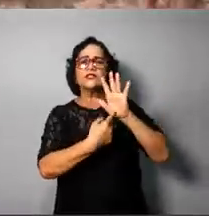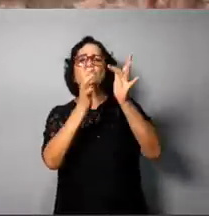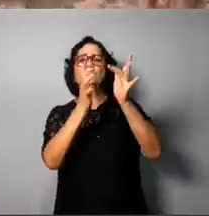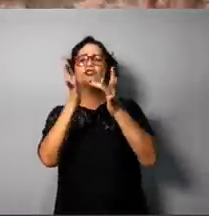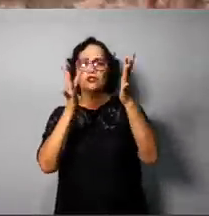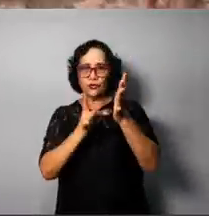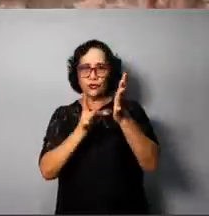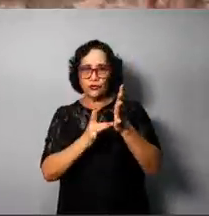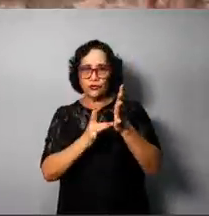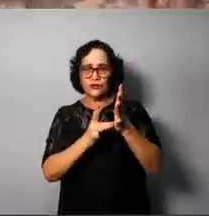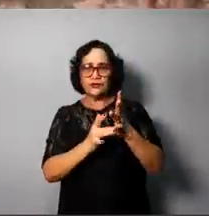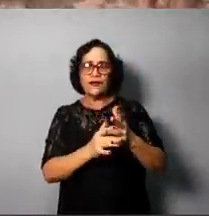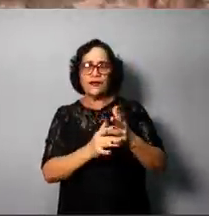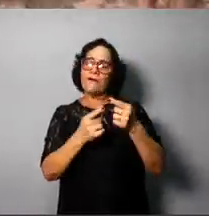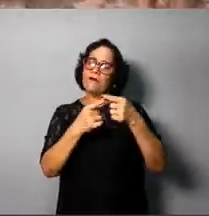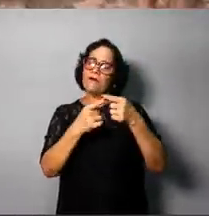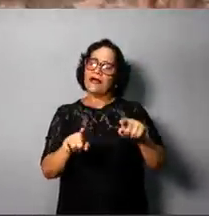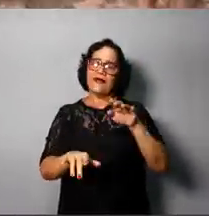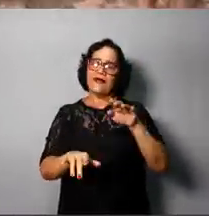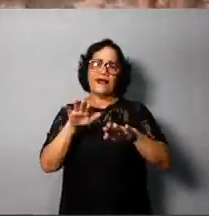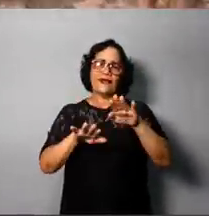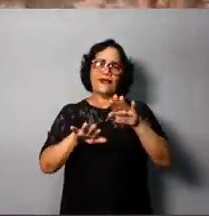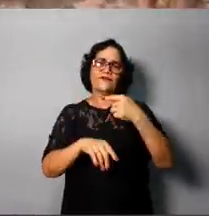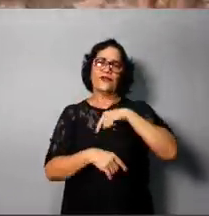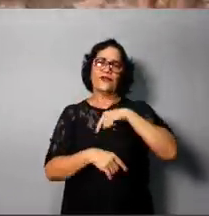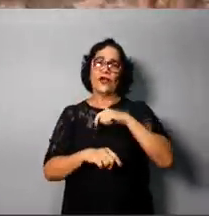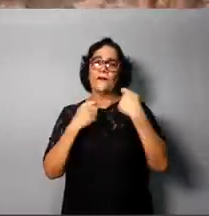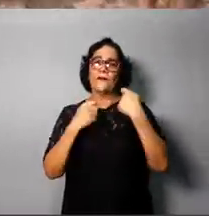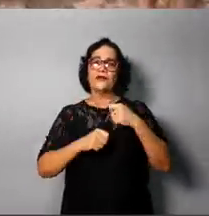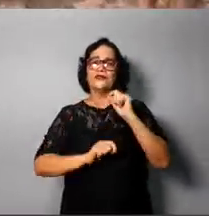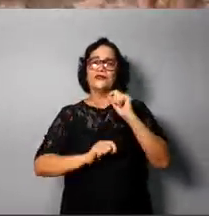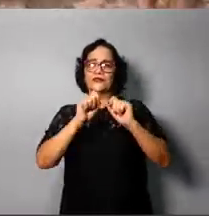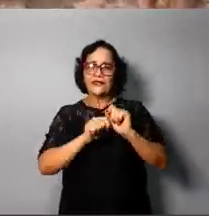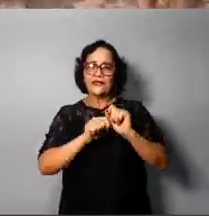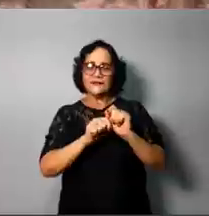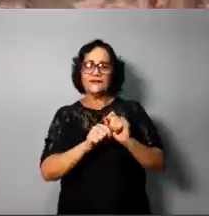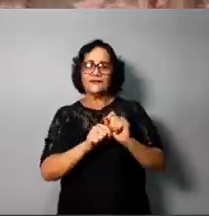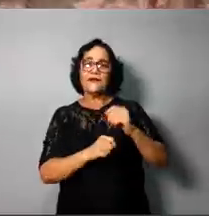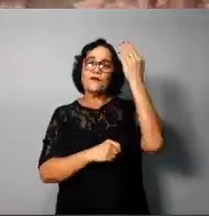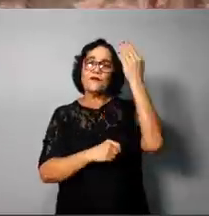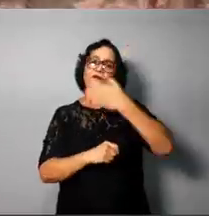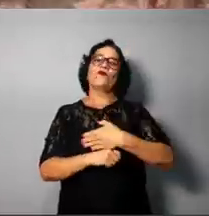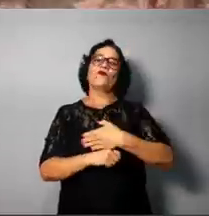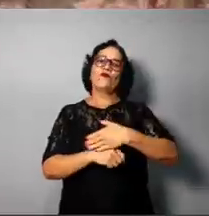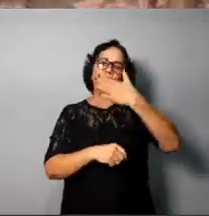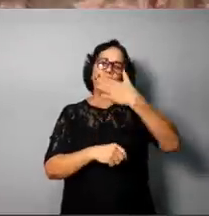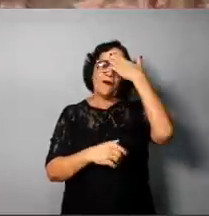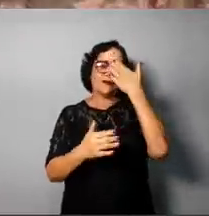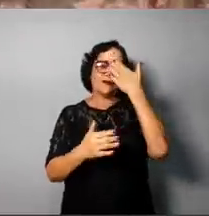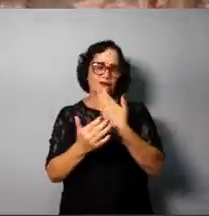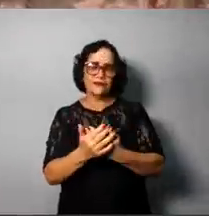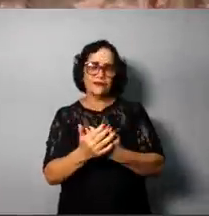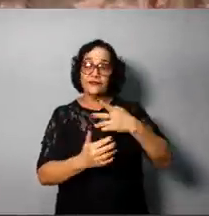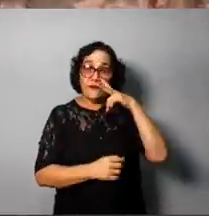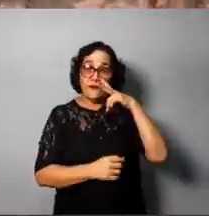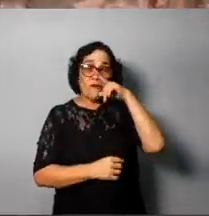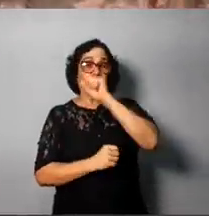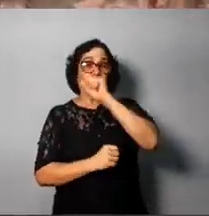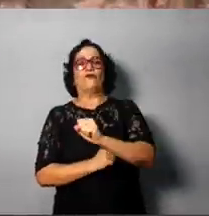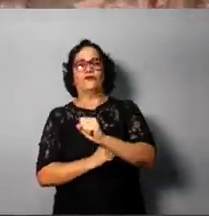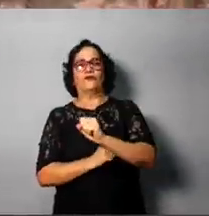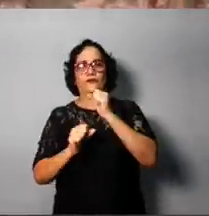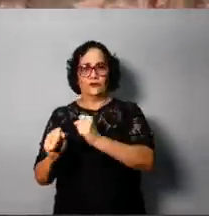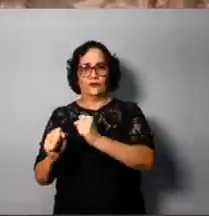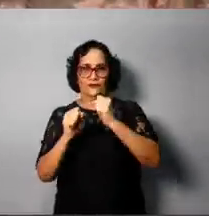assim, muitas vezes necessitamos de outros sinais para acreditar na força e no poder